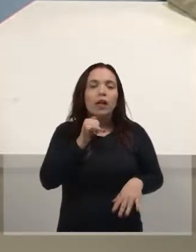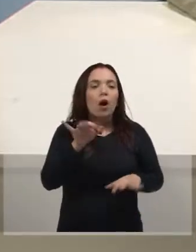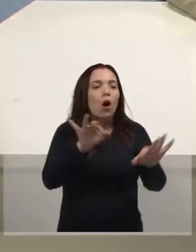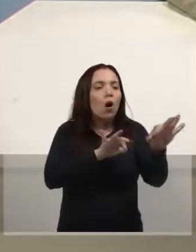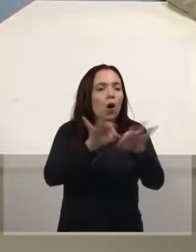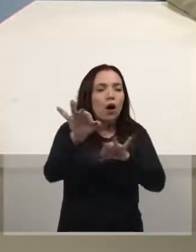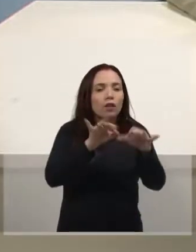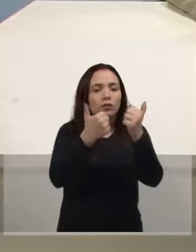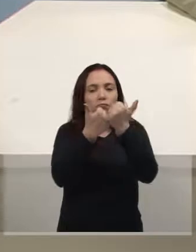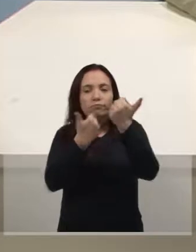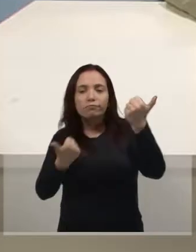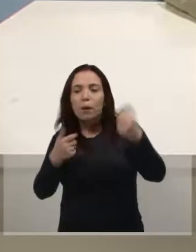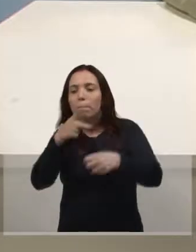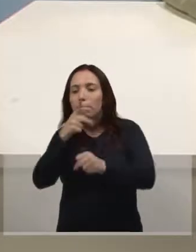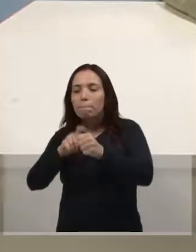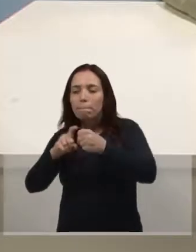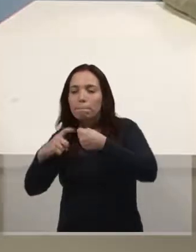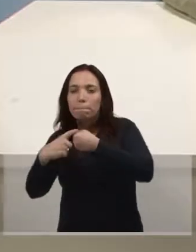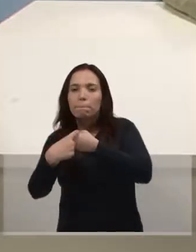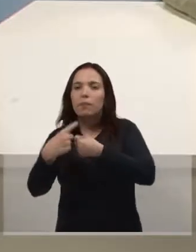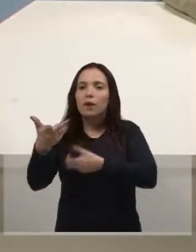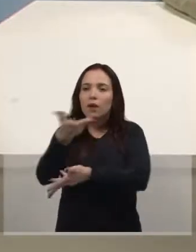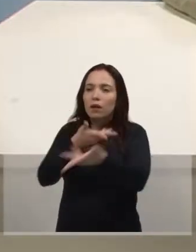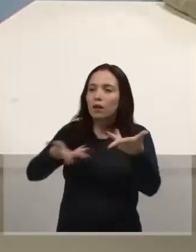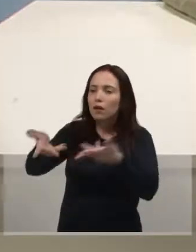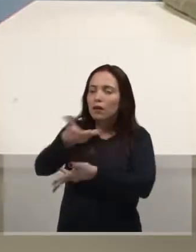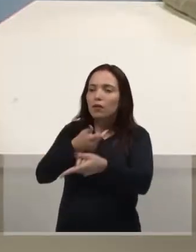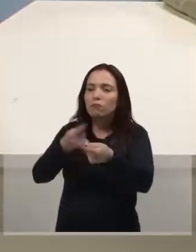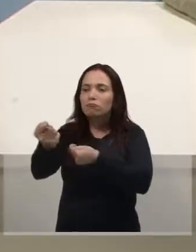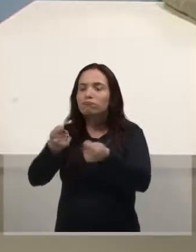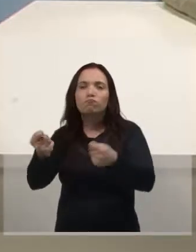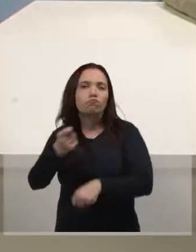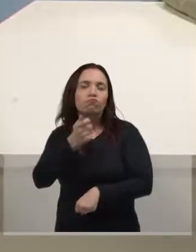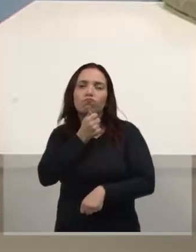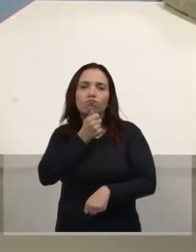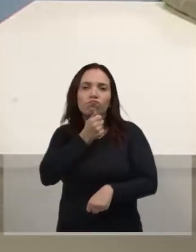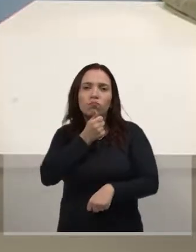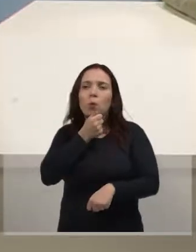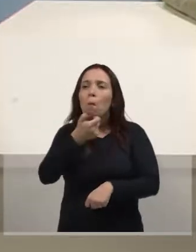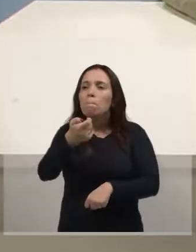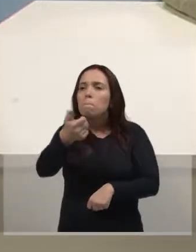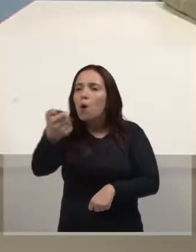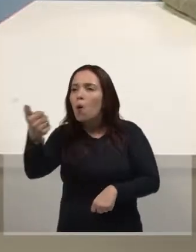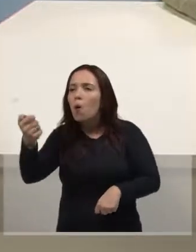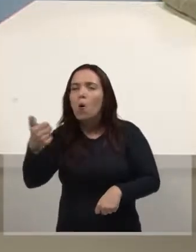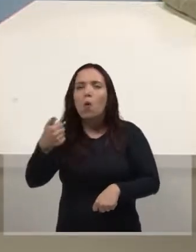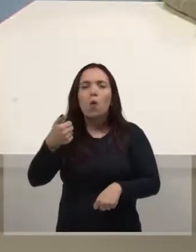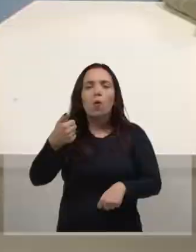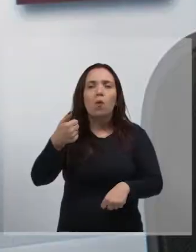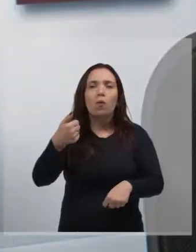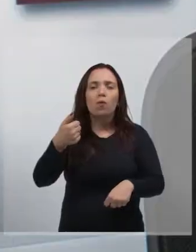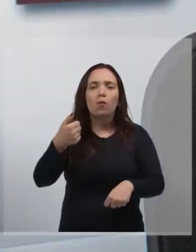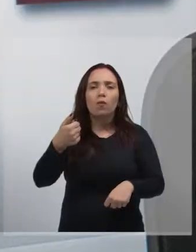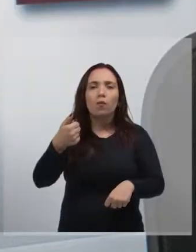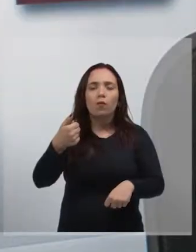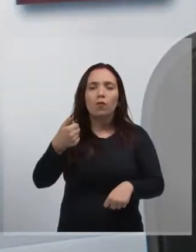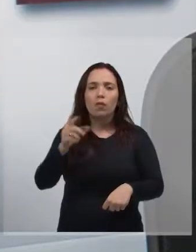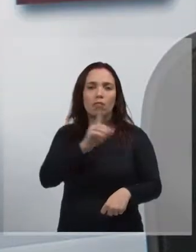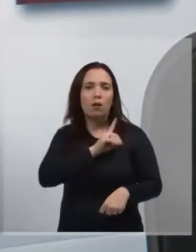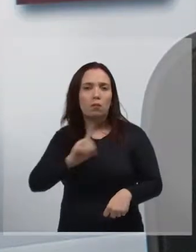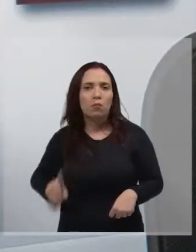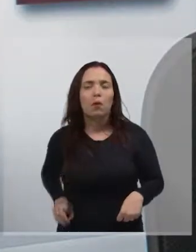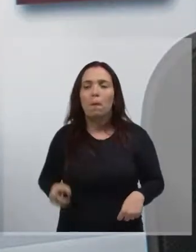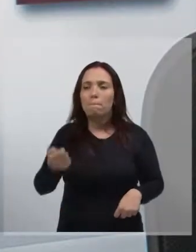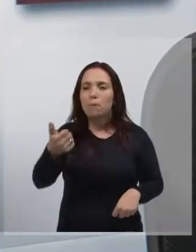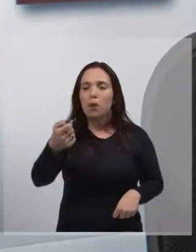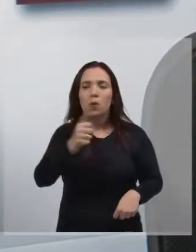base. Você tem poucos parlamentares que saem em defesa ali das medidas do